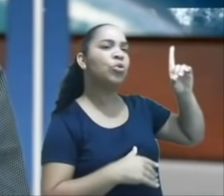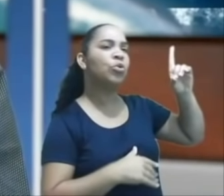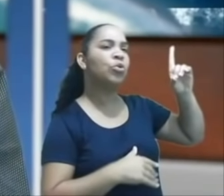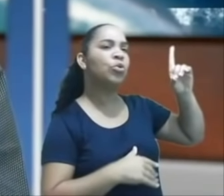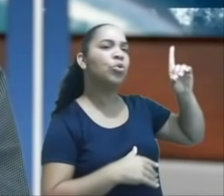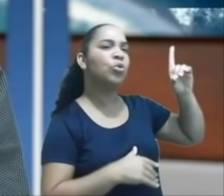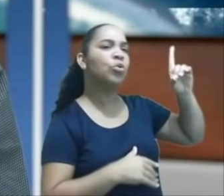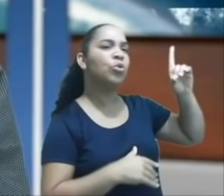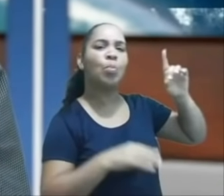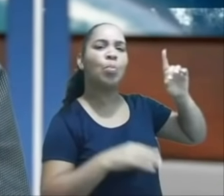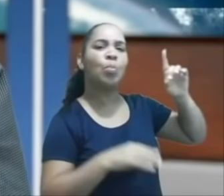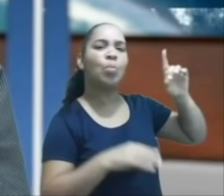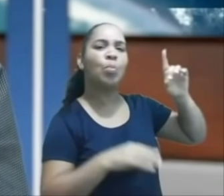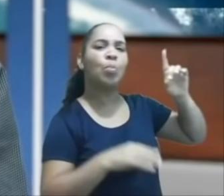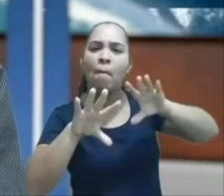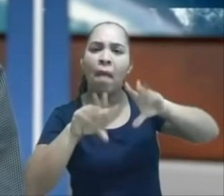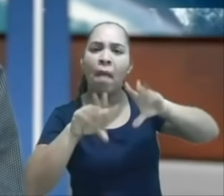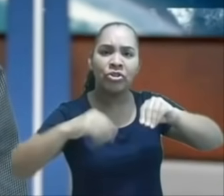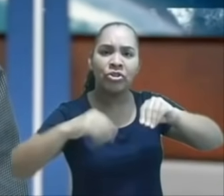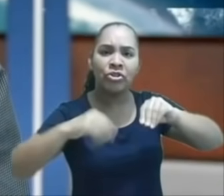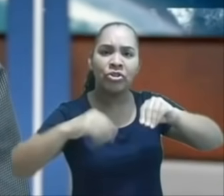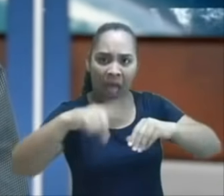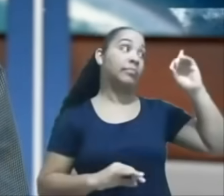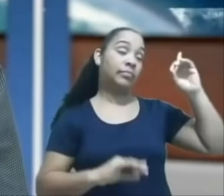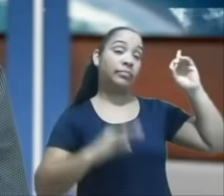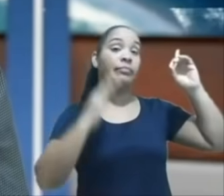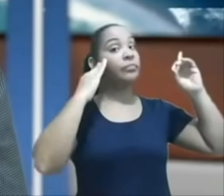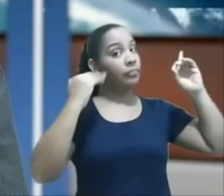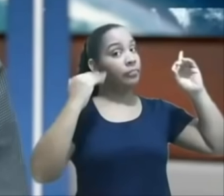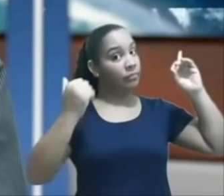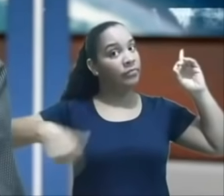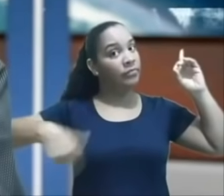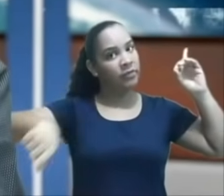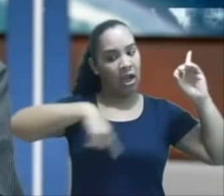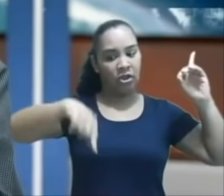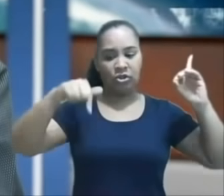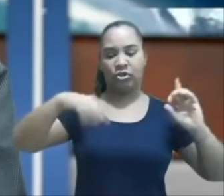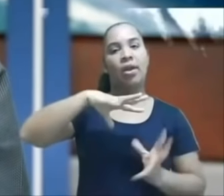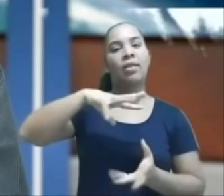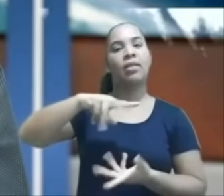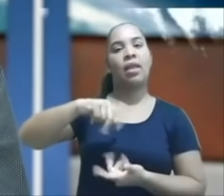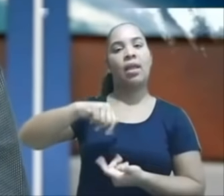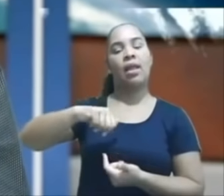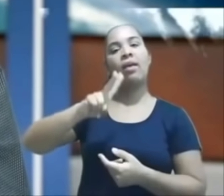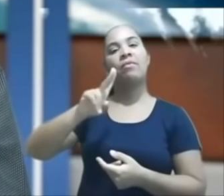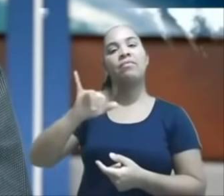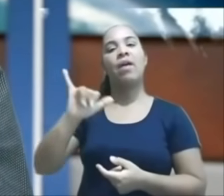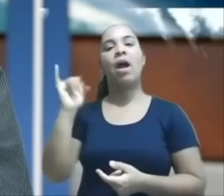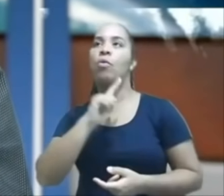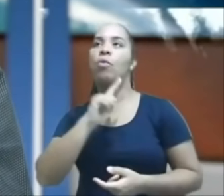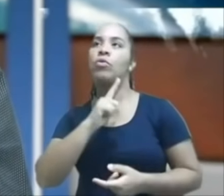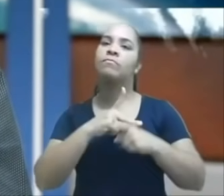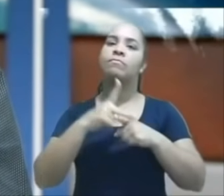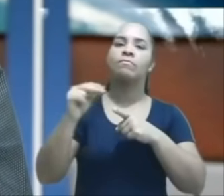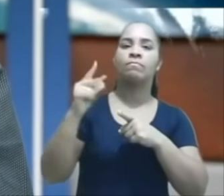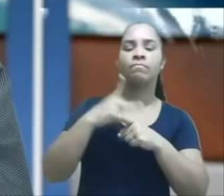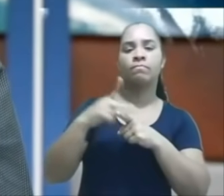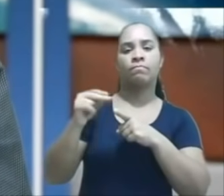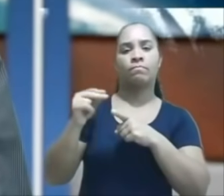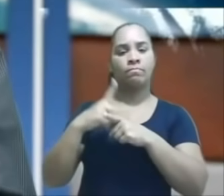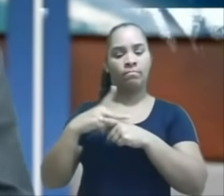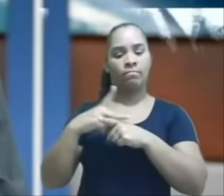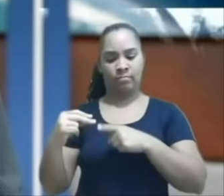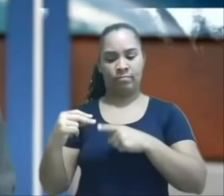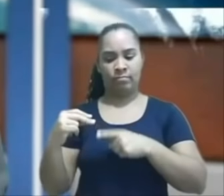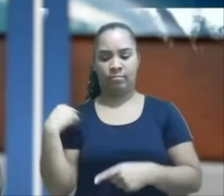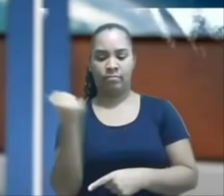crime praticado contra nós e as leis soberanas e entraremos na ordem como qualquer educador.